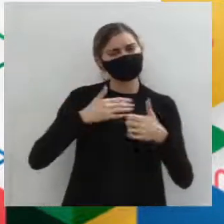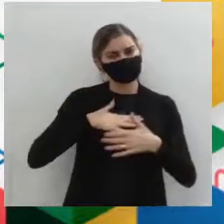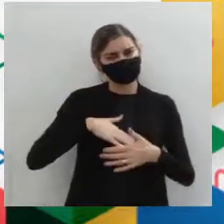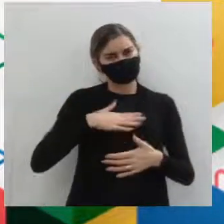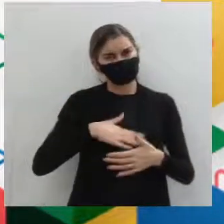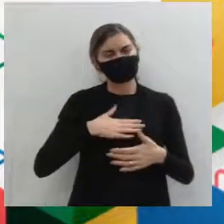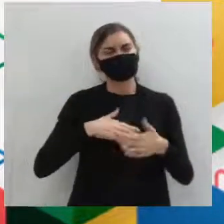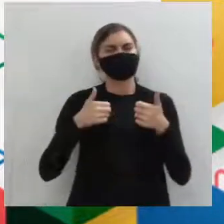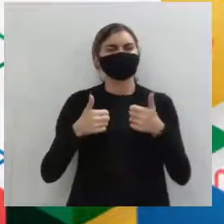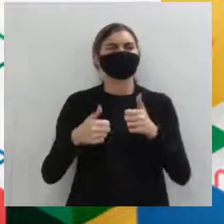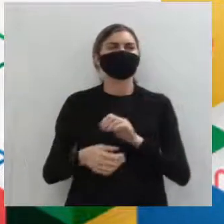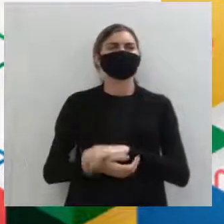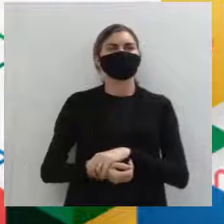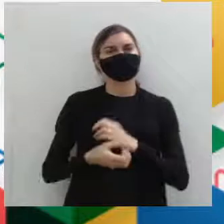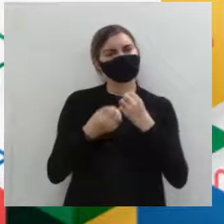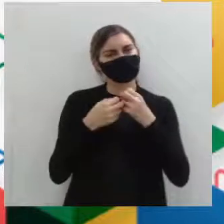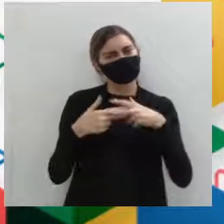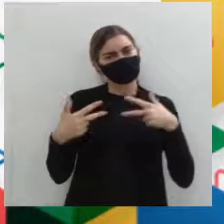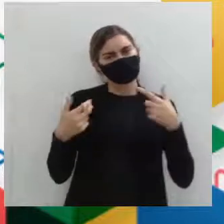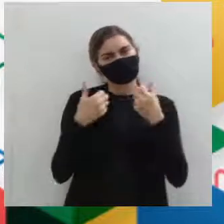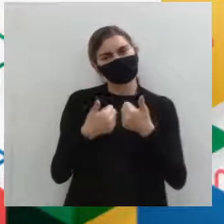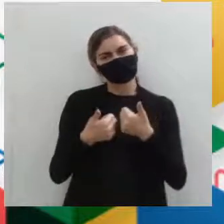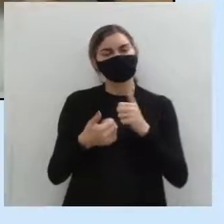tranquilo? Coisa boa.